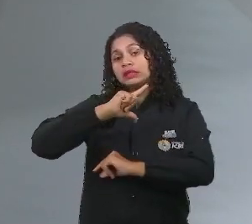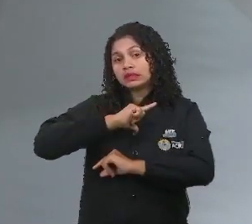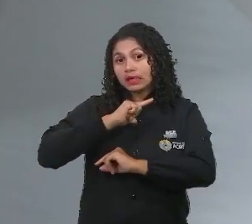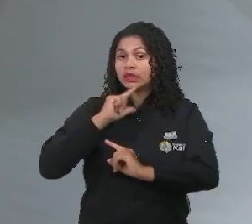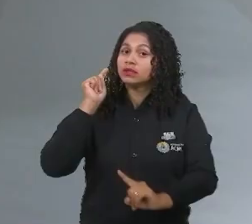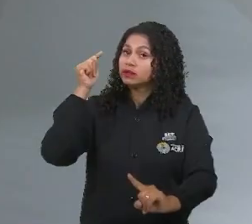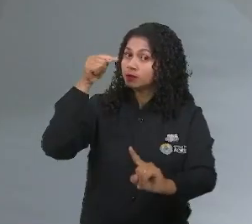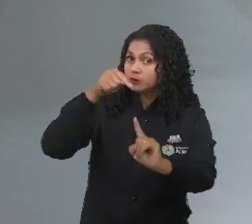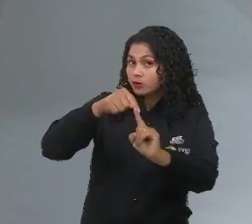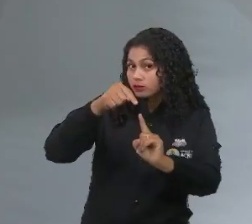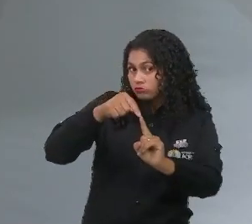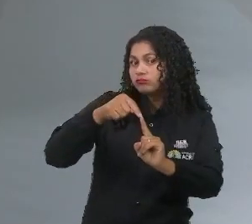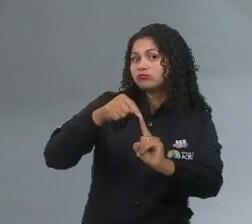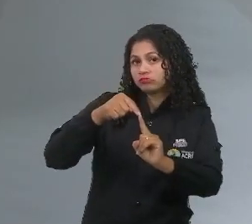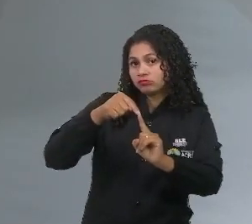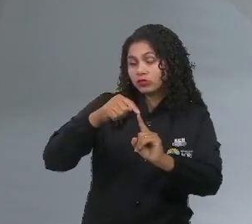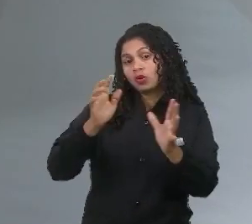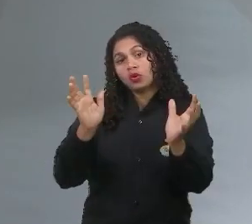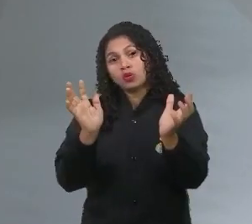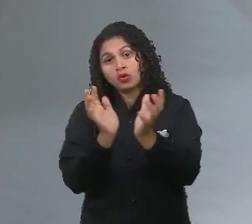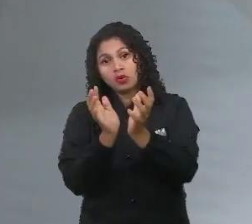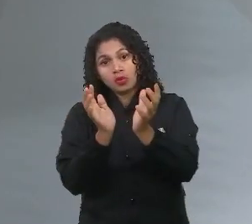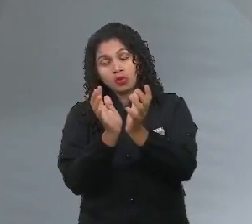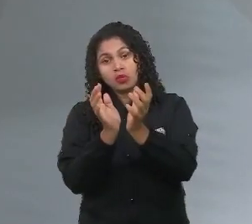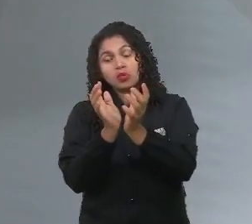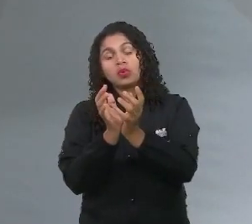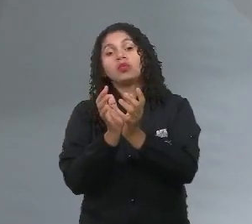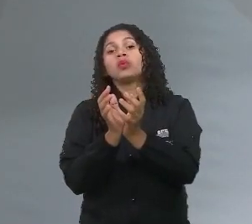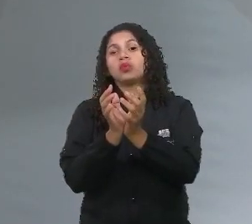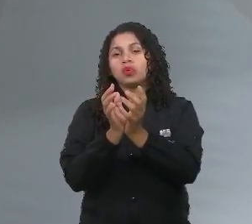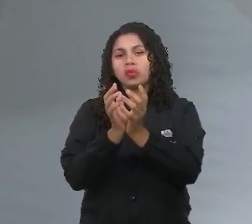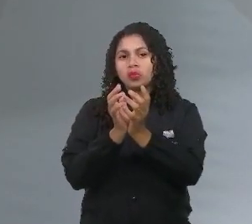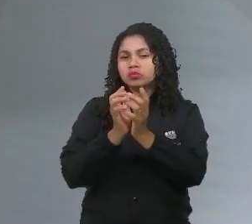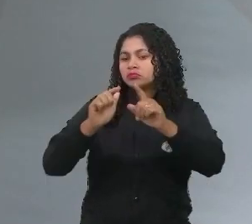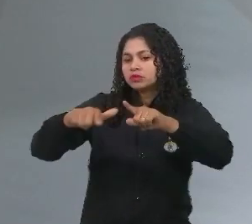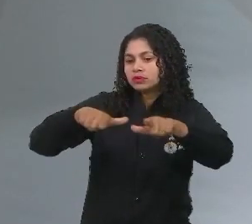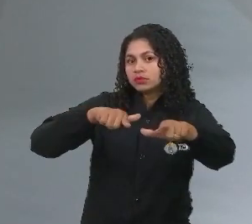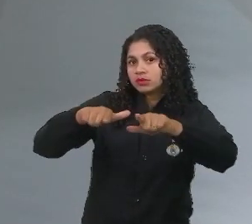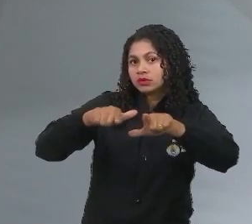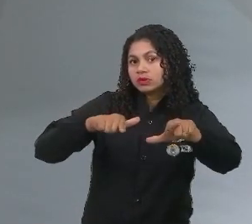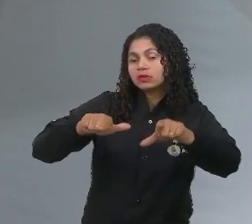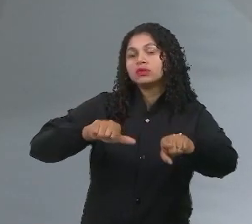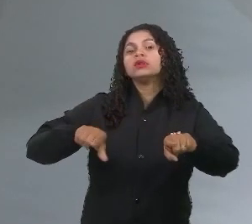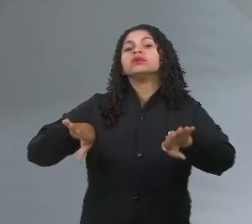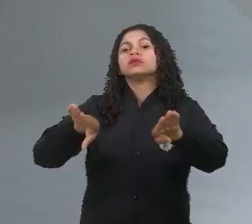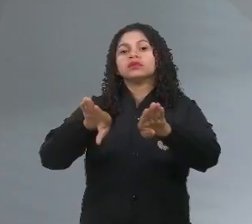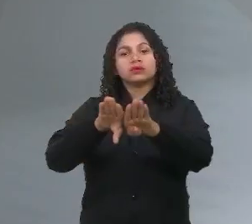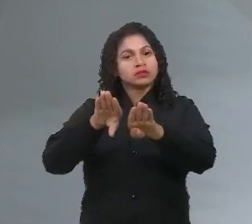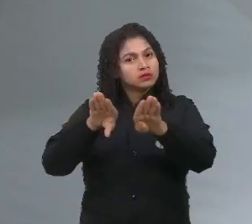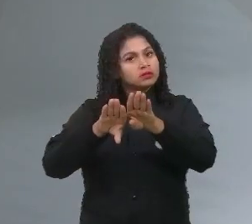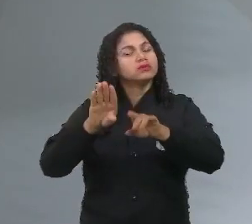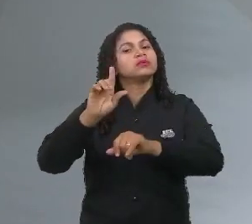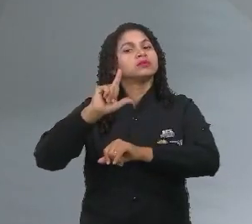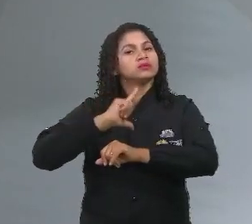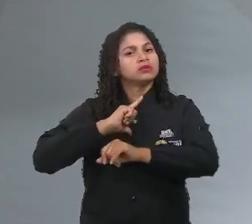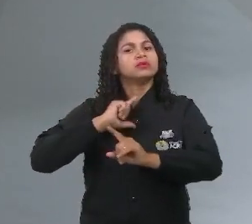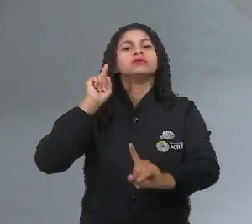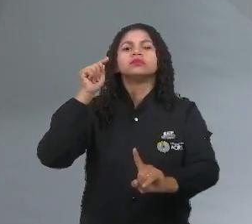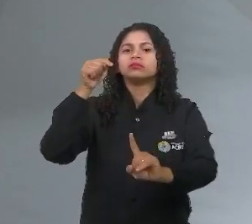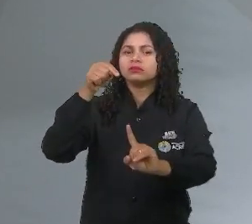Um movimento sindical, ele também tem a sua finalidade, a sua bandeira de luta específica. E como eu